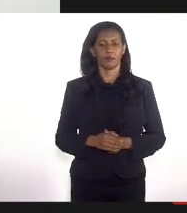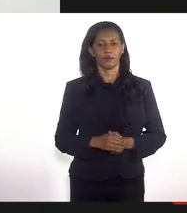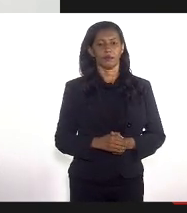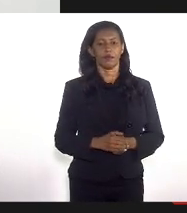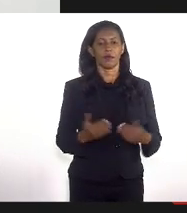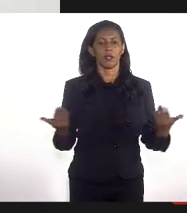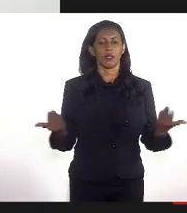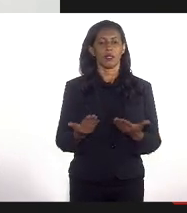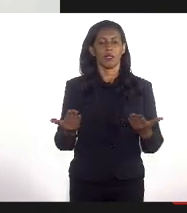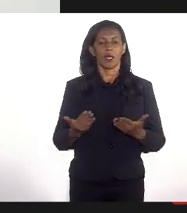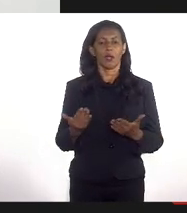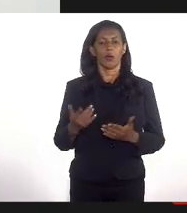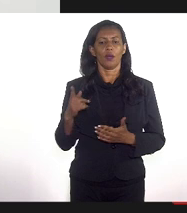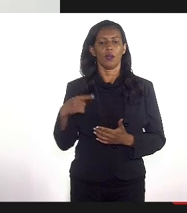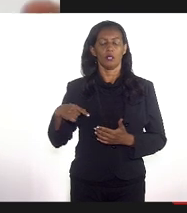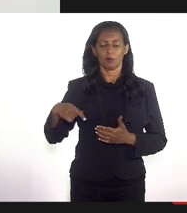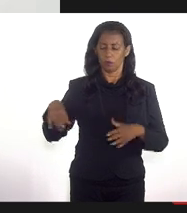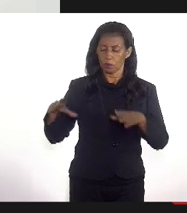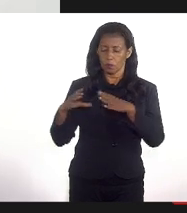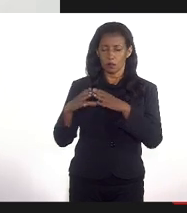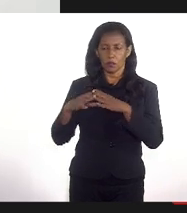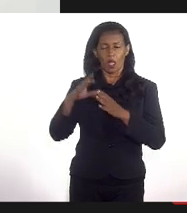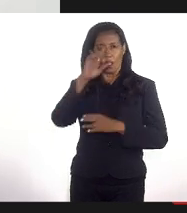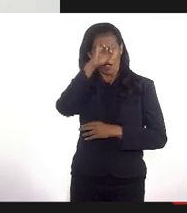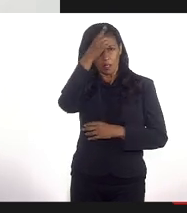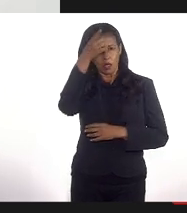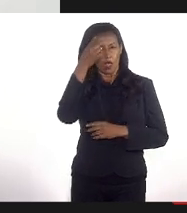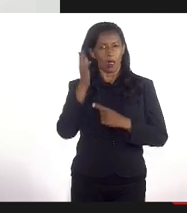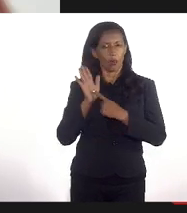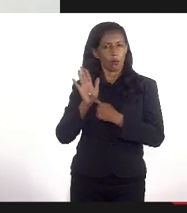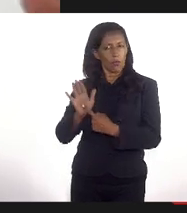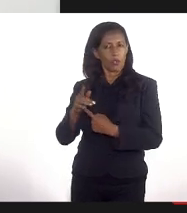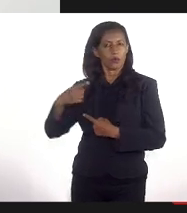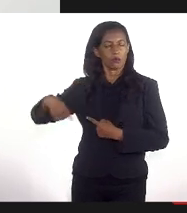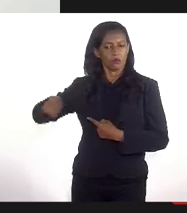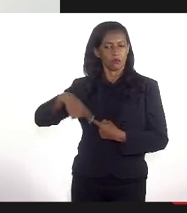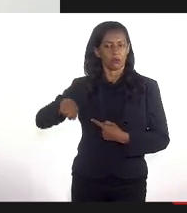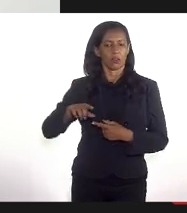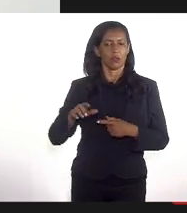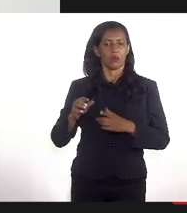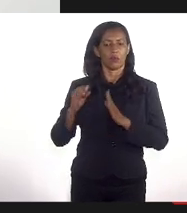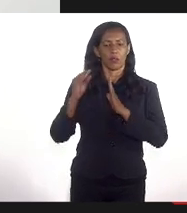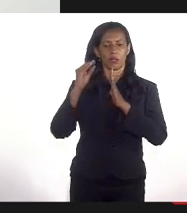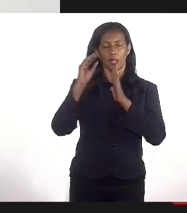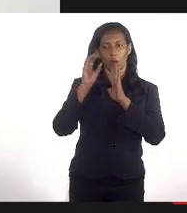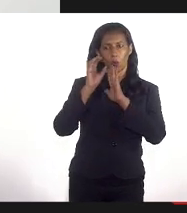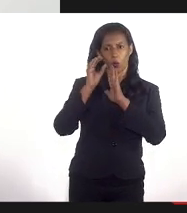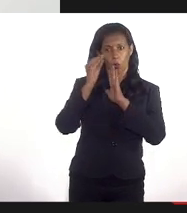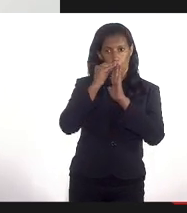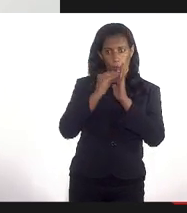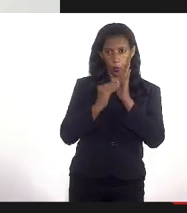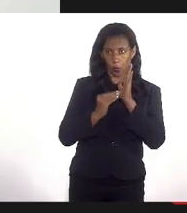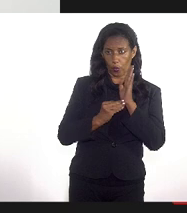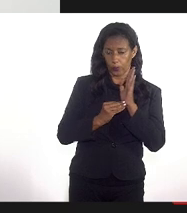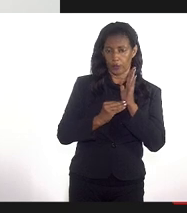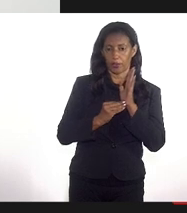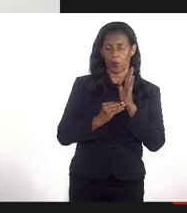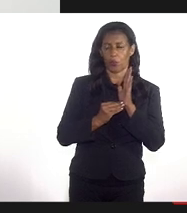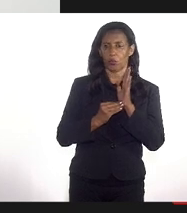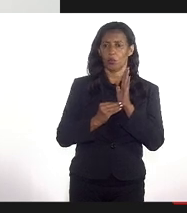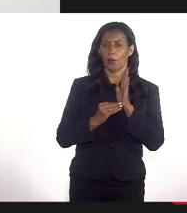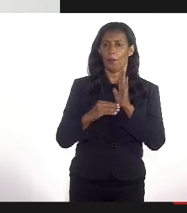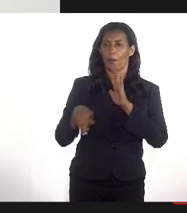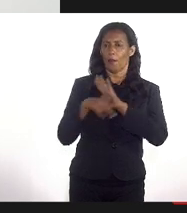E agora eles vão... a ideia nossa é que eles vão fazer o conteúdo, receber o conteúdo